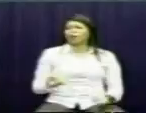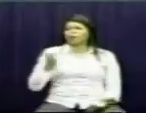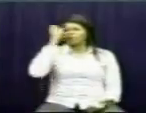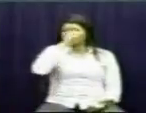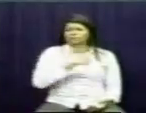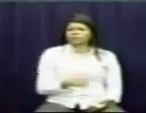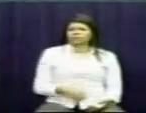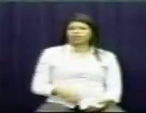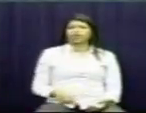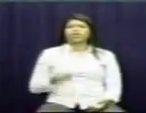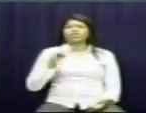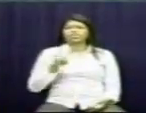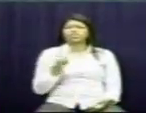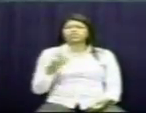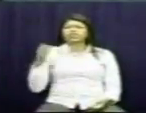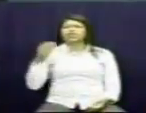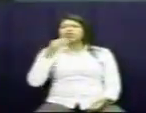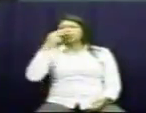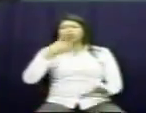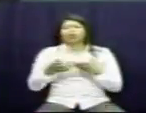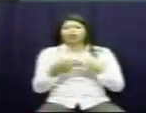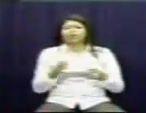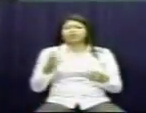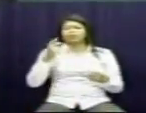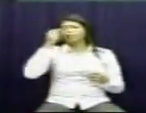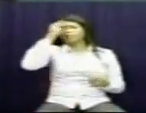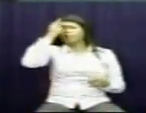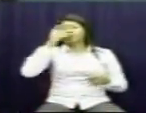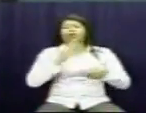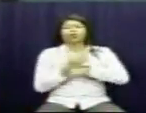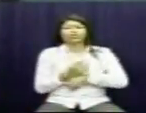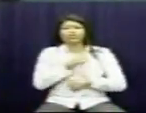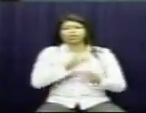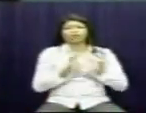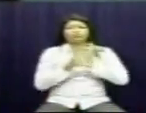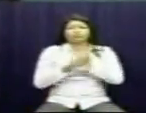no Brasil, tem que fazer prova de revalidação.